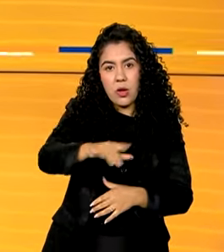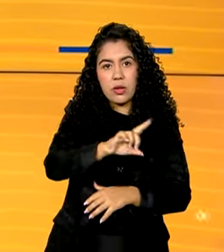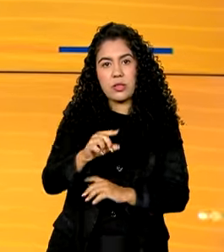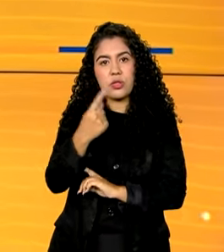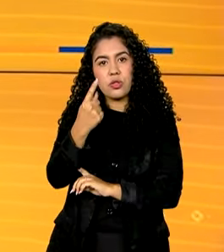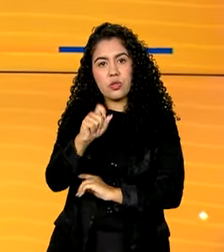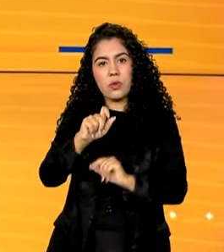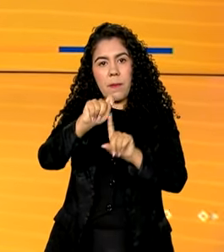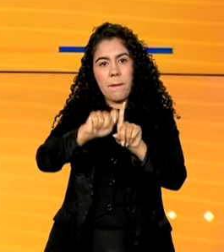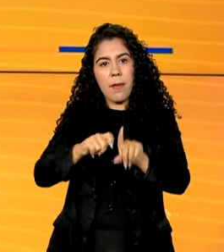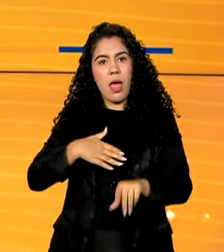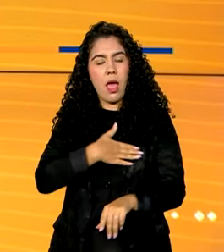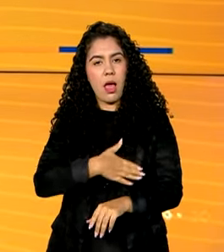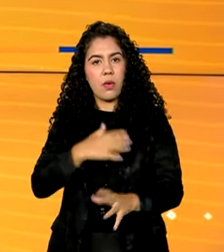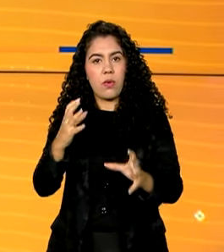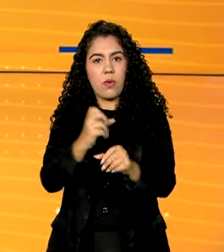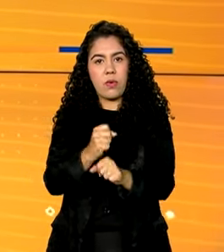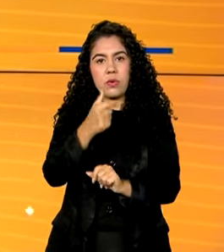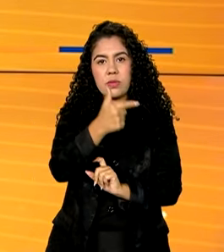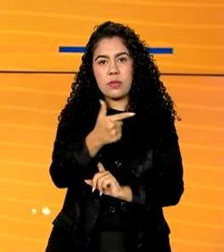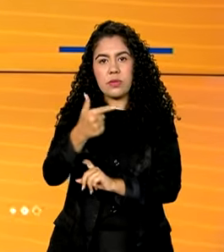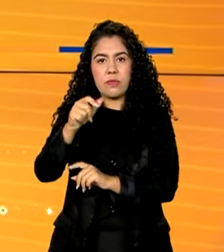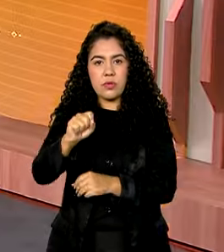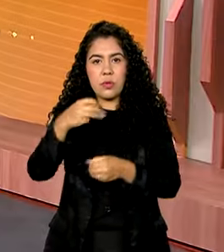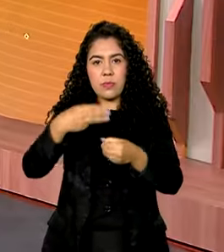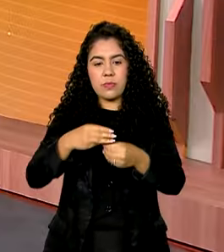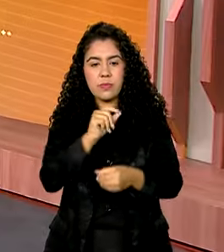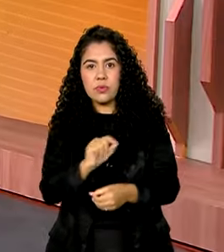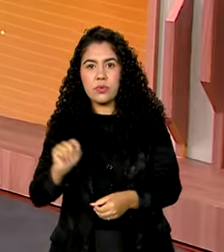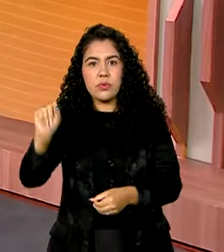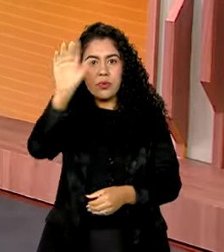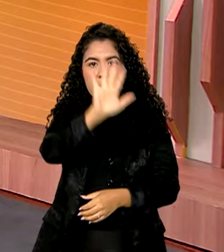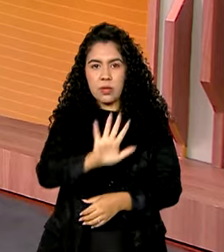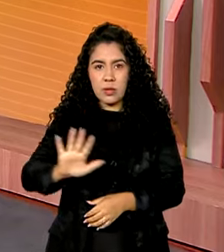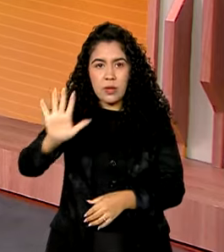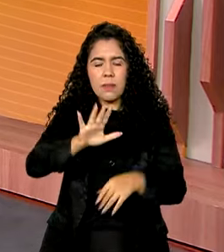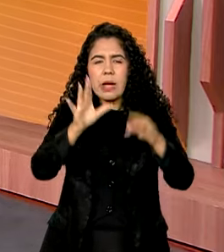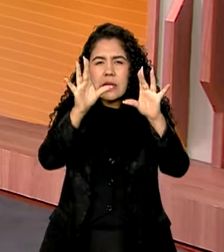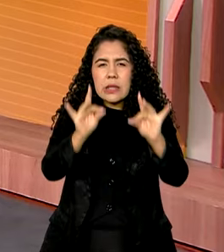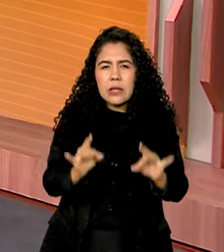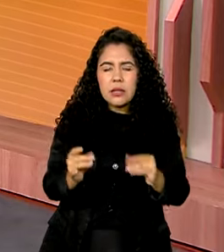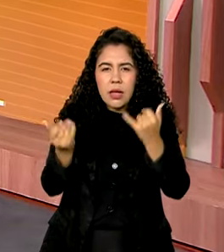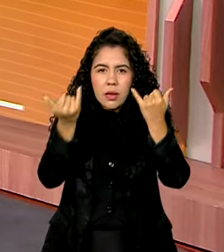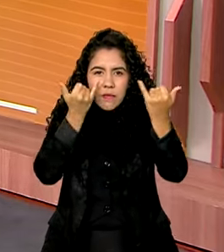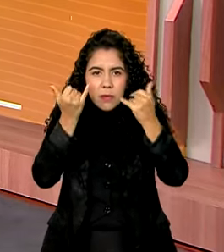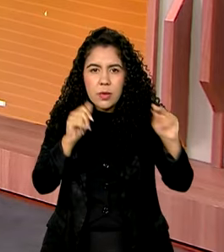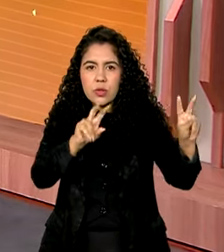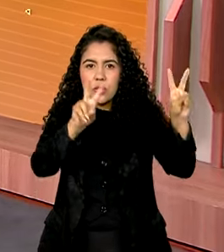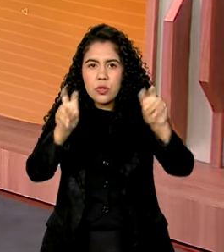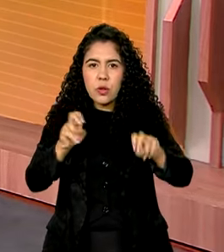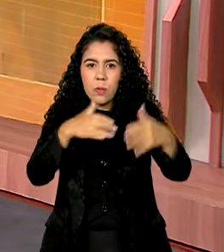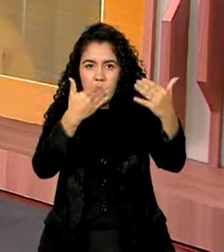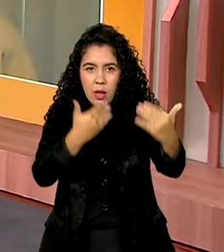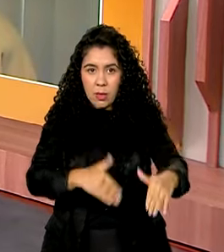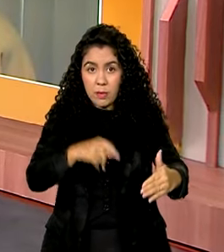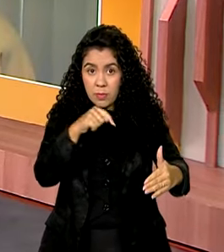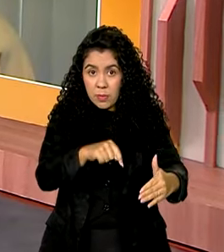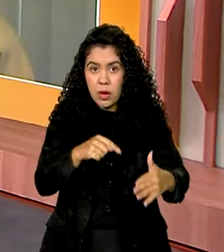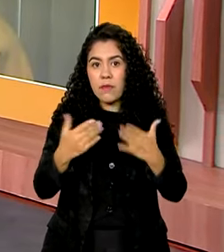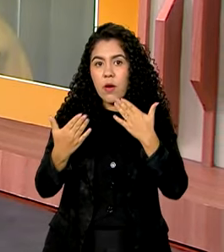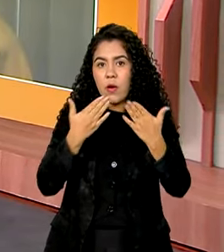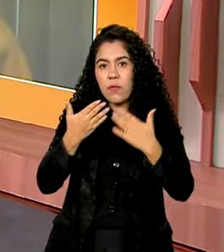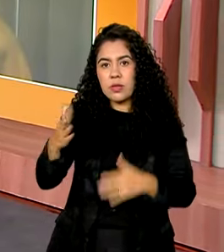em 228 cidades de todo o país. E para saber os detalhes do Enem dos concursos, nós vamos conversar agora